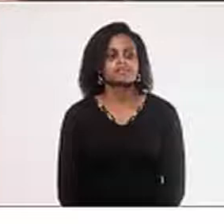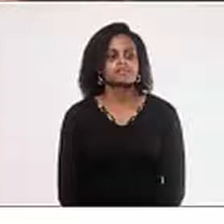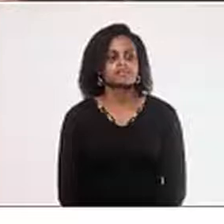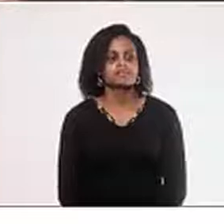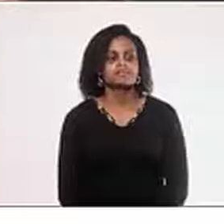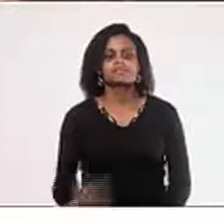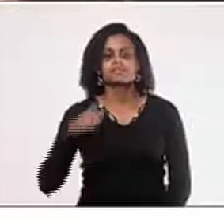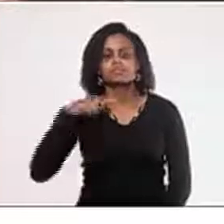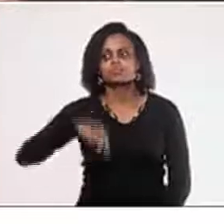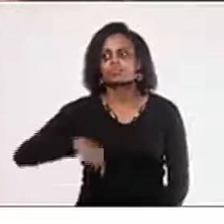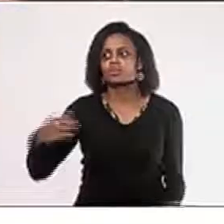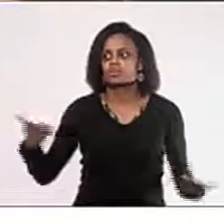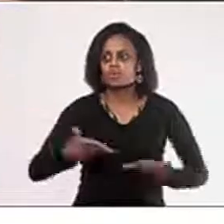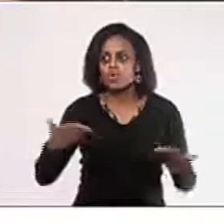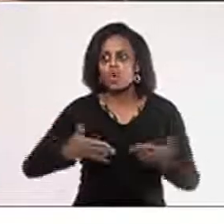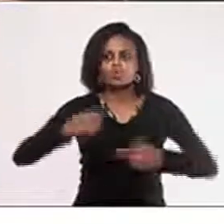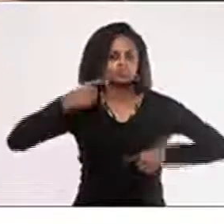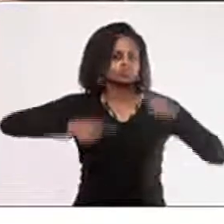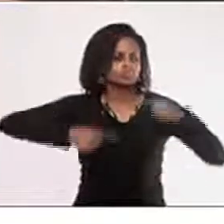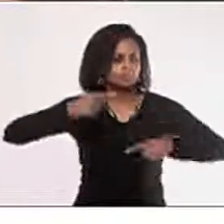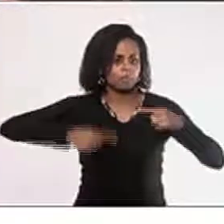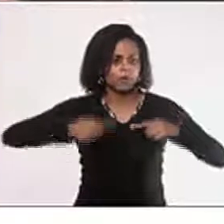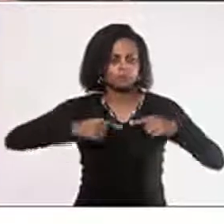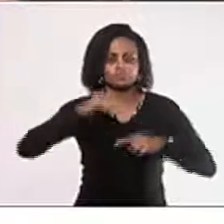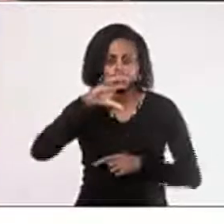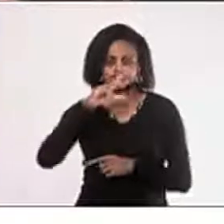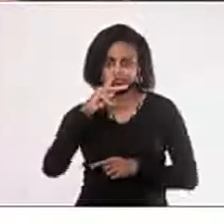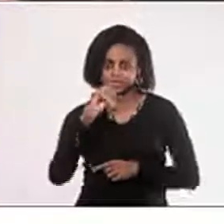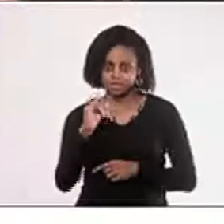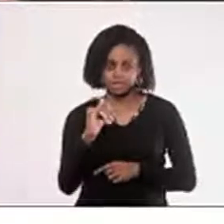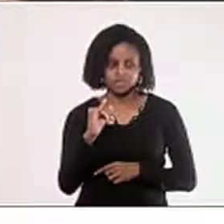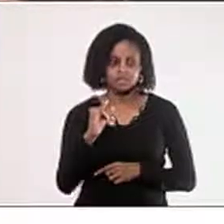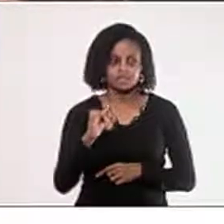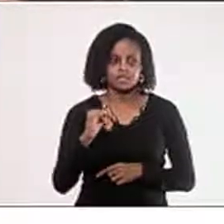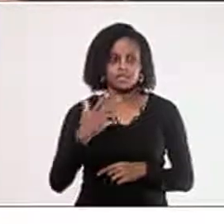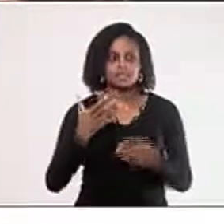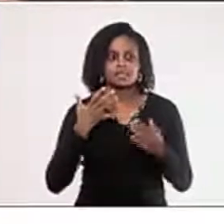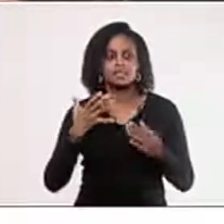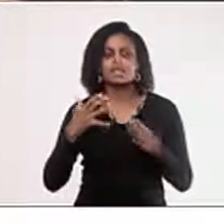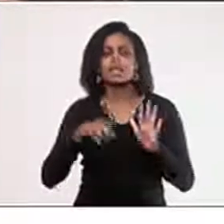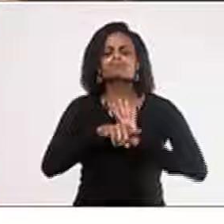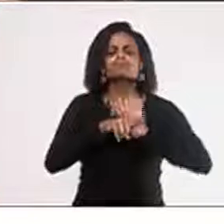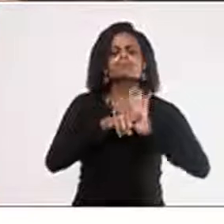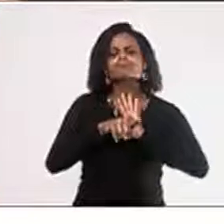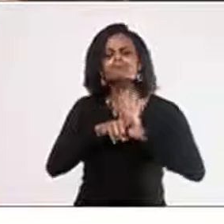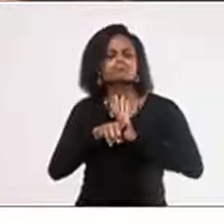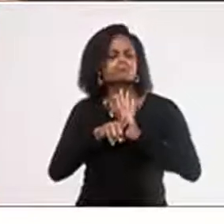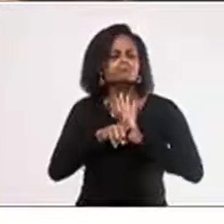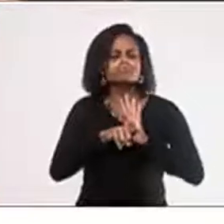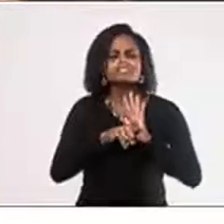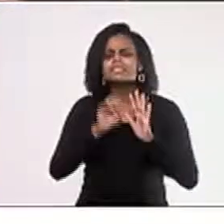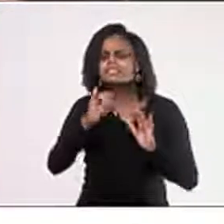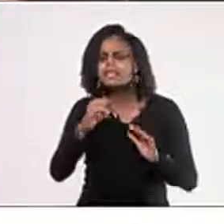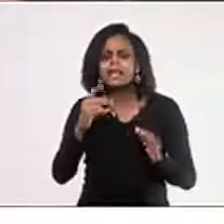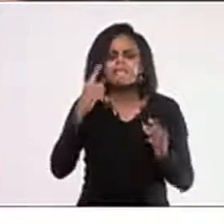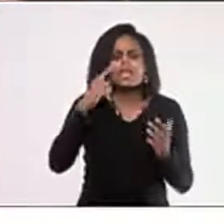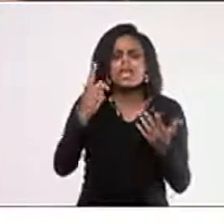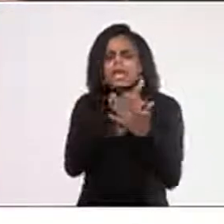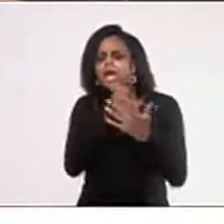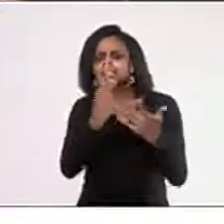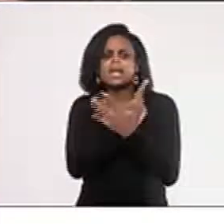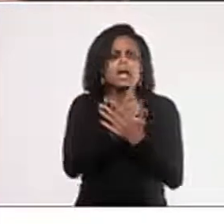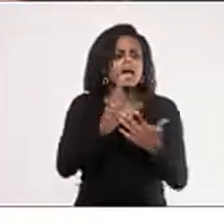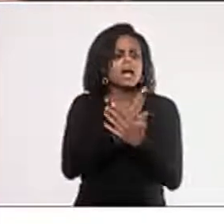Temos aqui hoje, em debate, uma CPI que pretende apurar supostas irregularidades